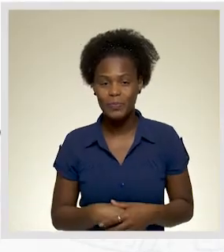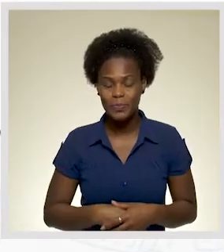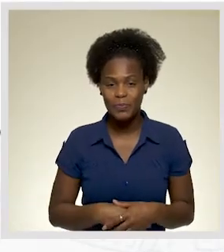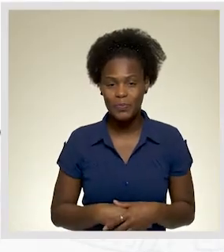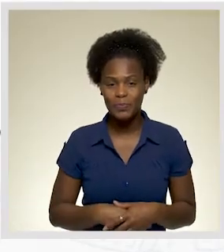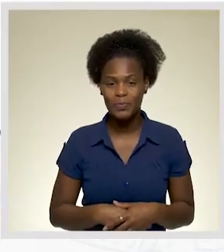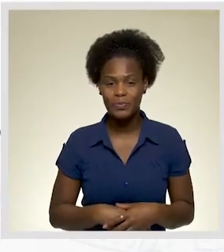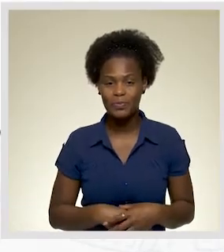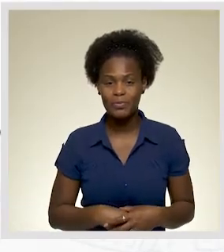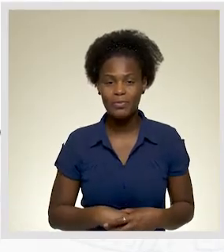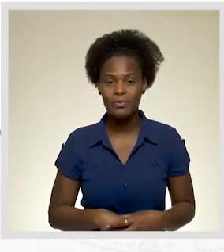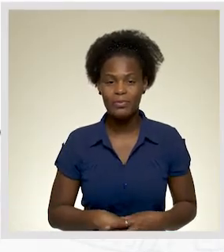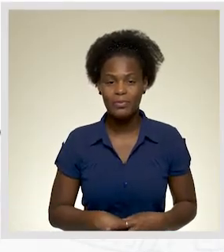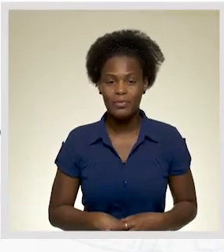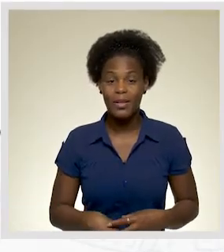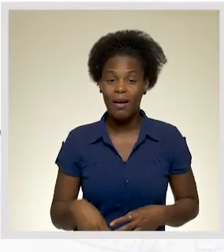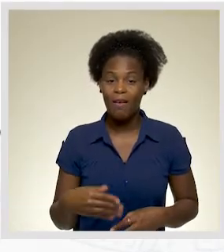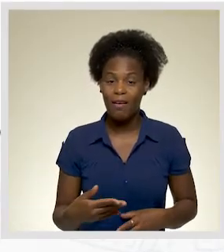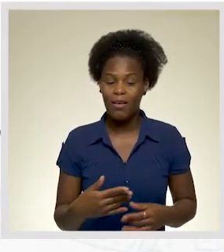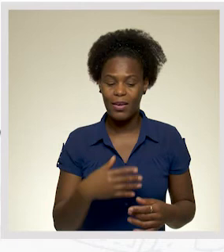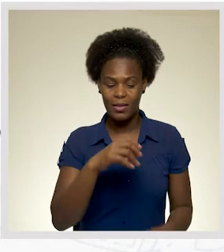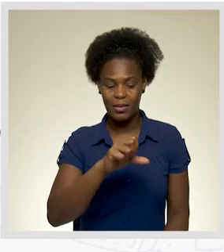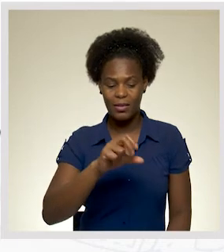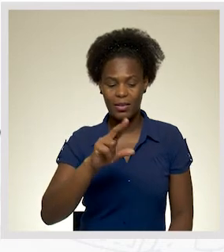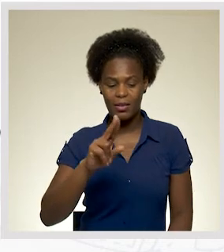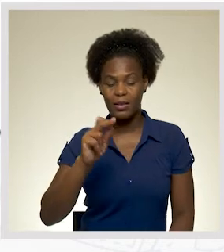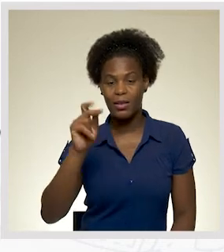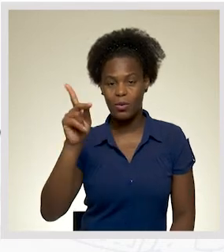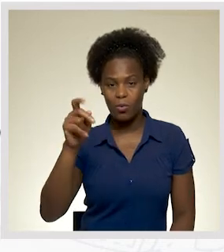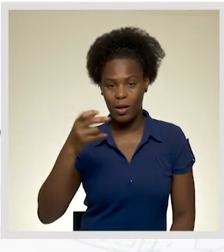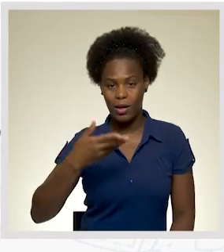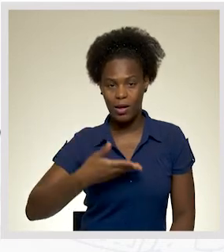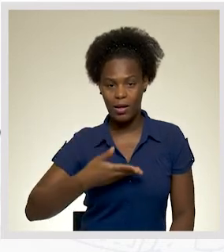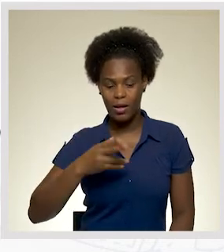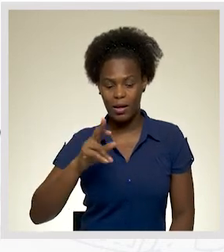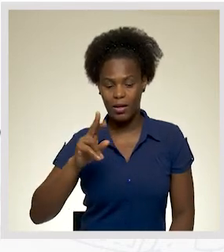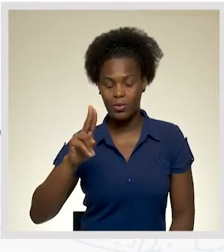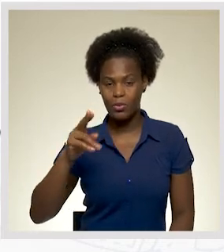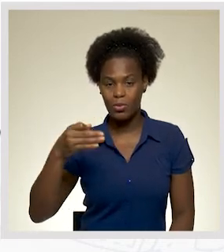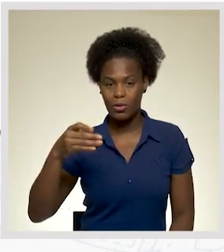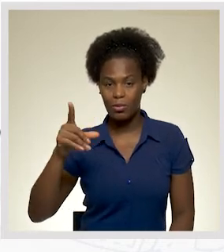O quádruplo de 4 é... O que é que vocês encontraram?